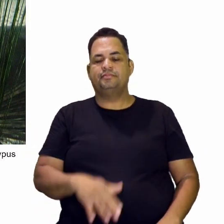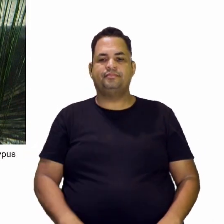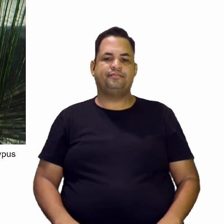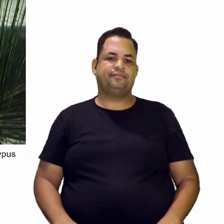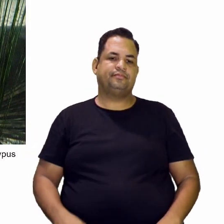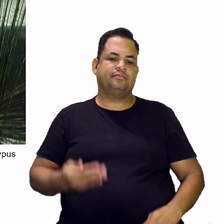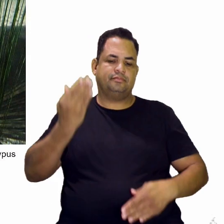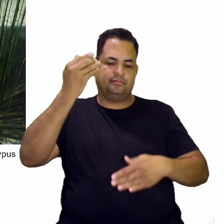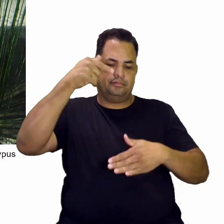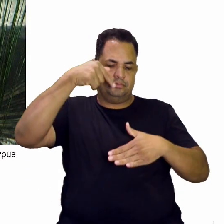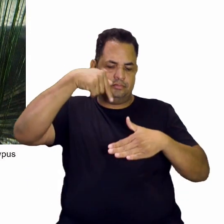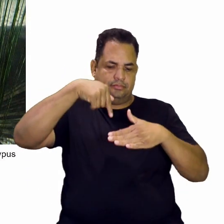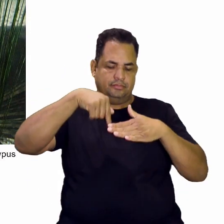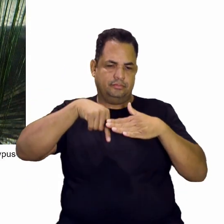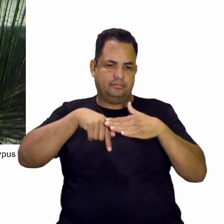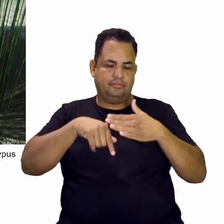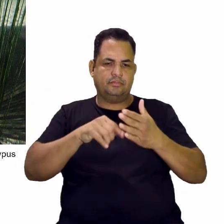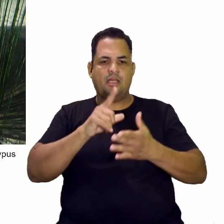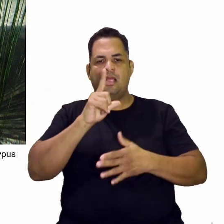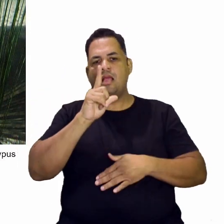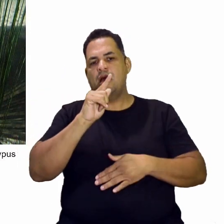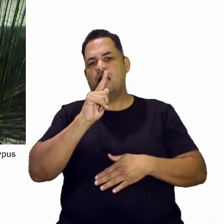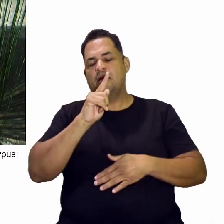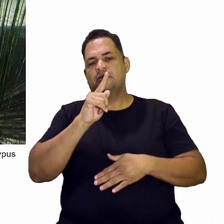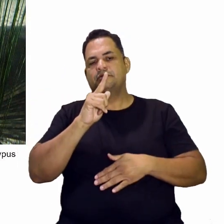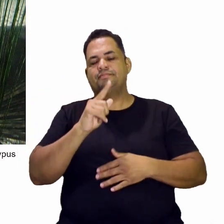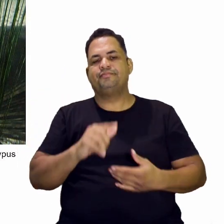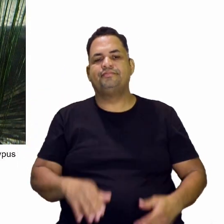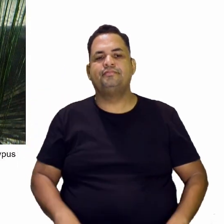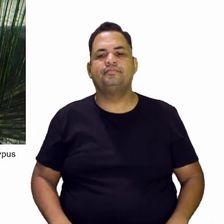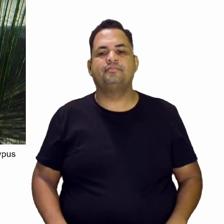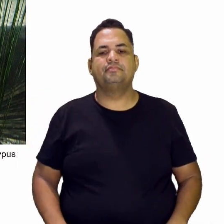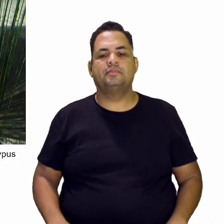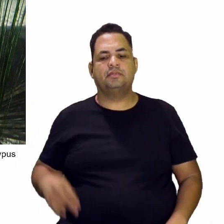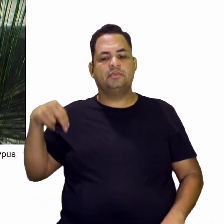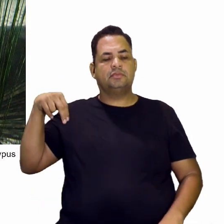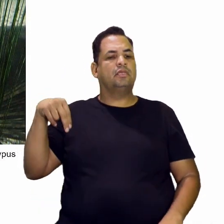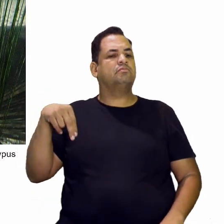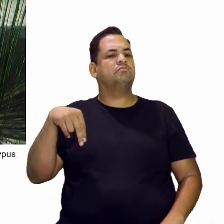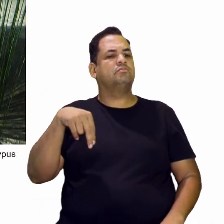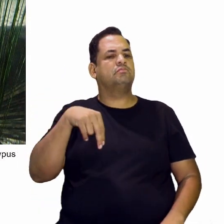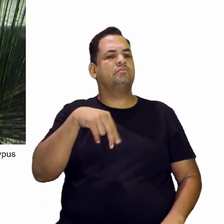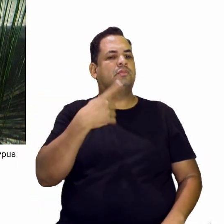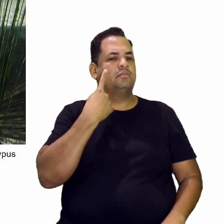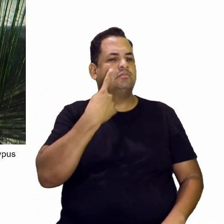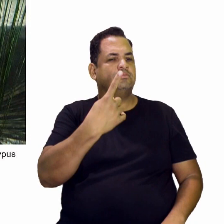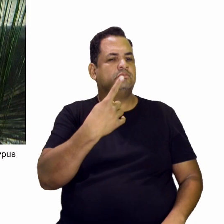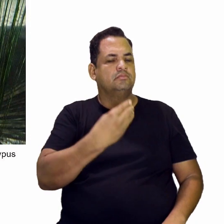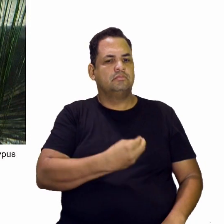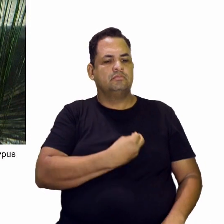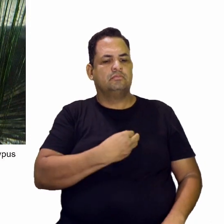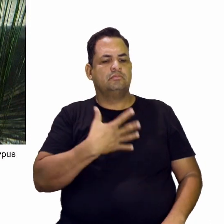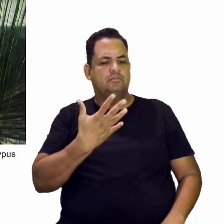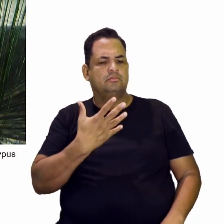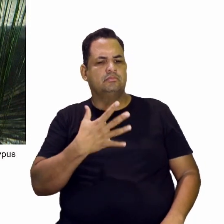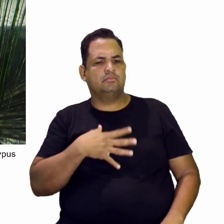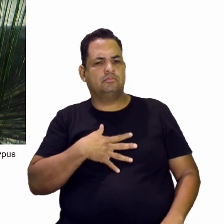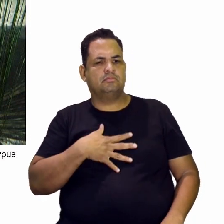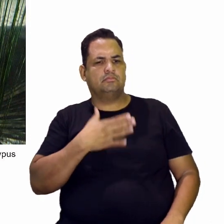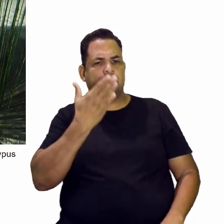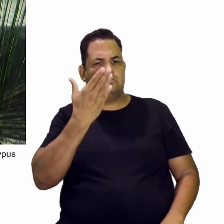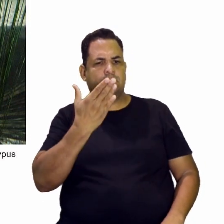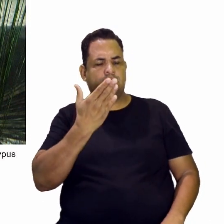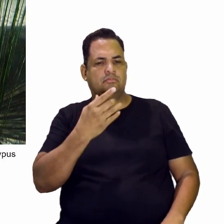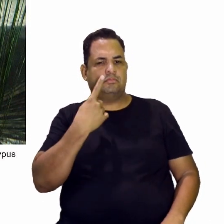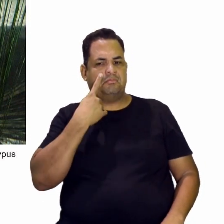estão mergulhados, enfim. Então, às vezes, você tá passando num ambiente onde esses animais vivem e aí você confunde. Será que é uma tora? É